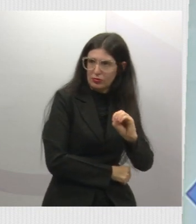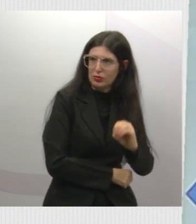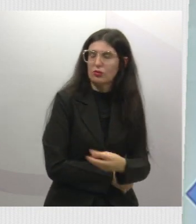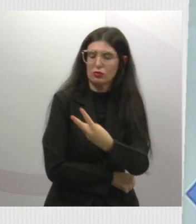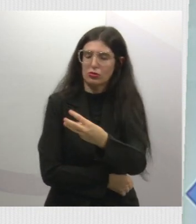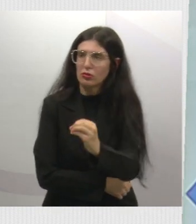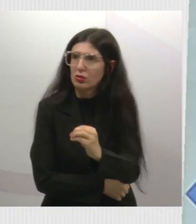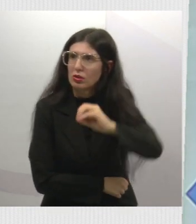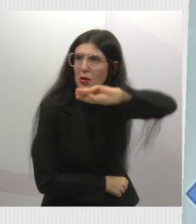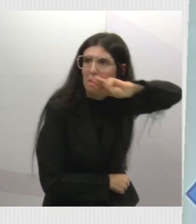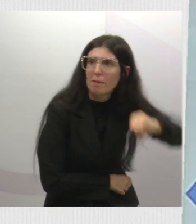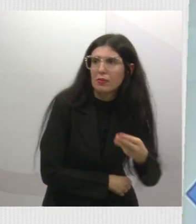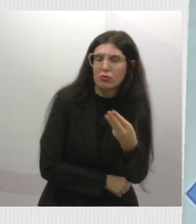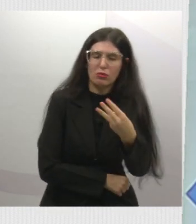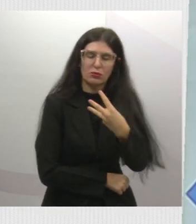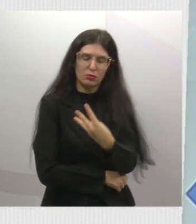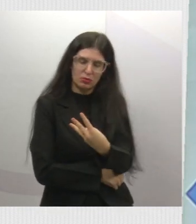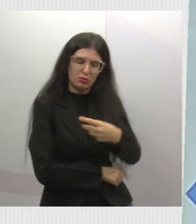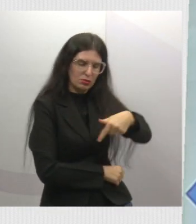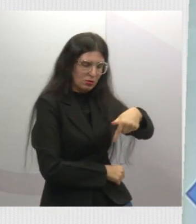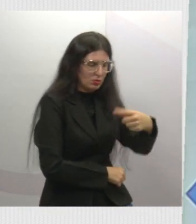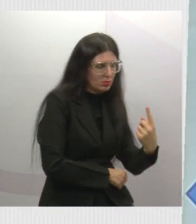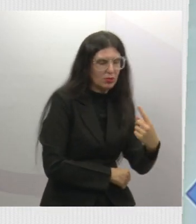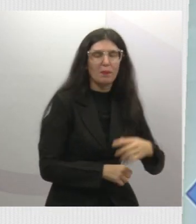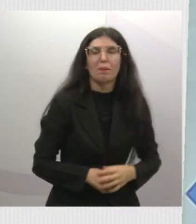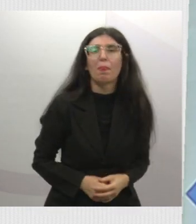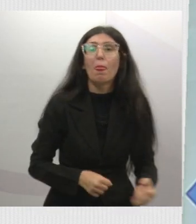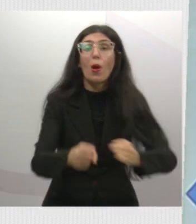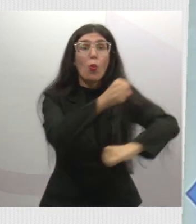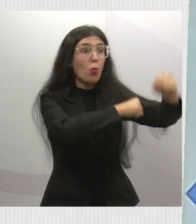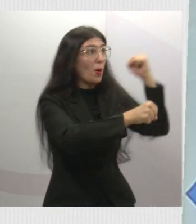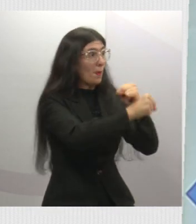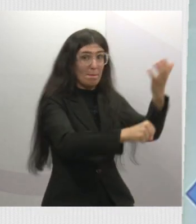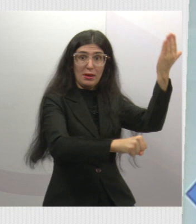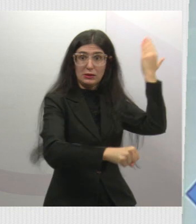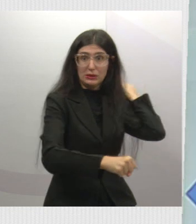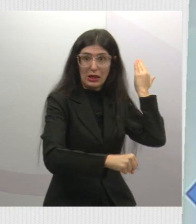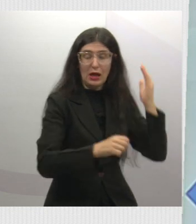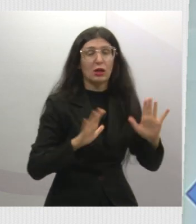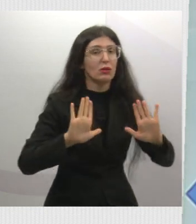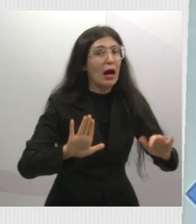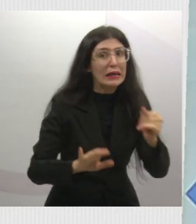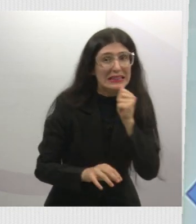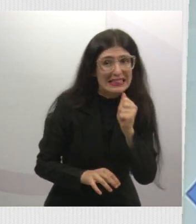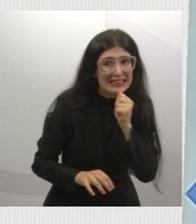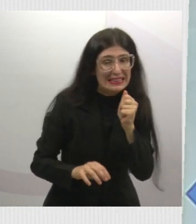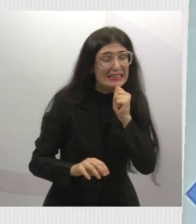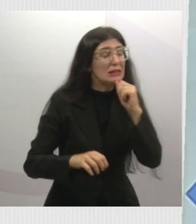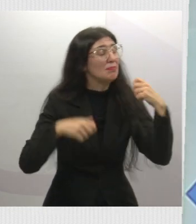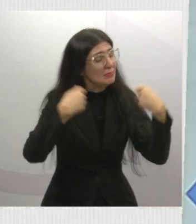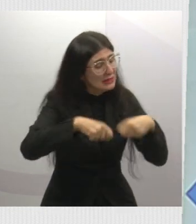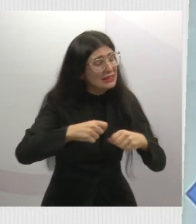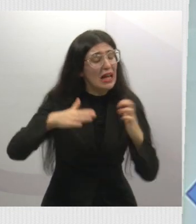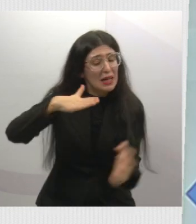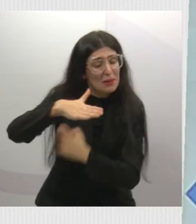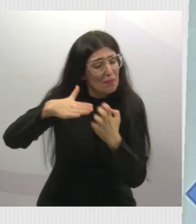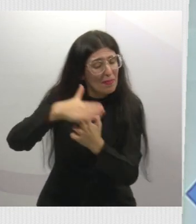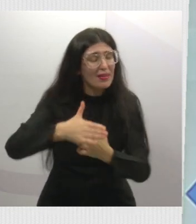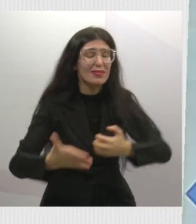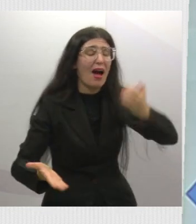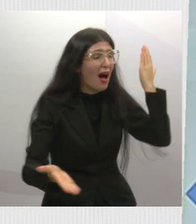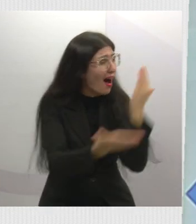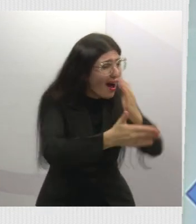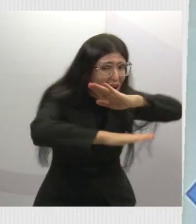estavam processados no ano anterior, pois a entrega ou o serviço ainda estava pendente, na qual